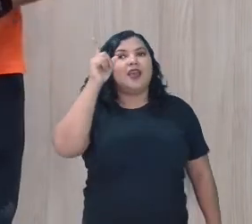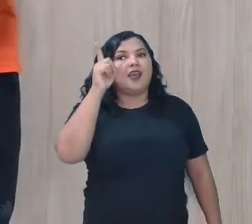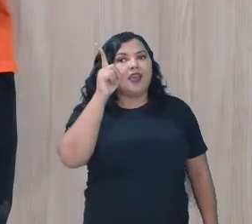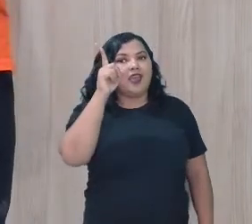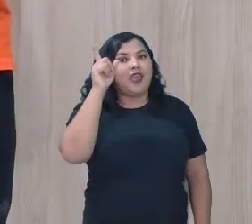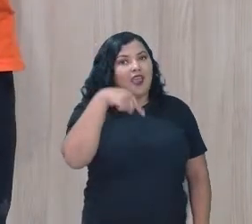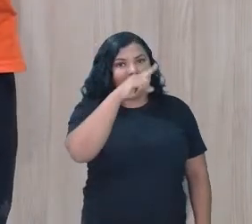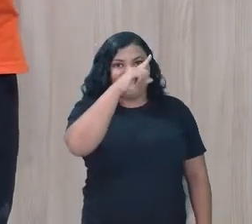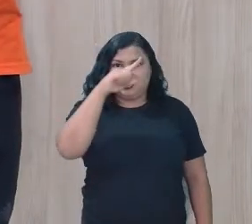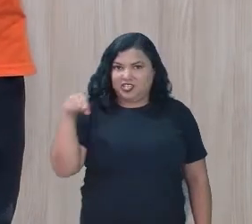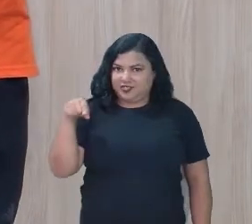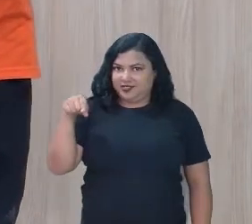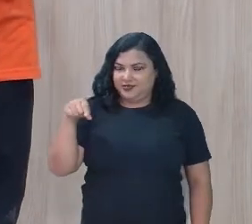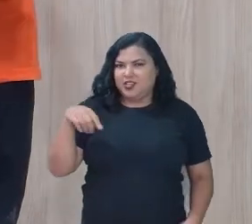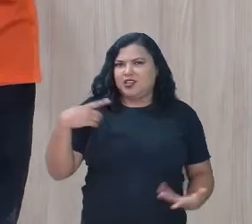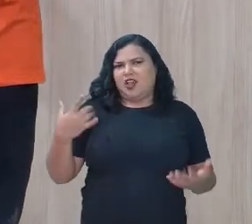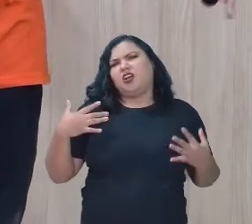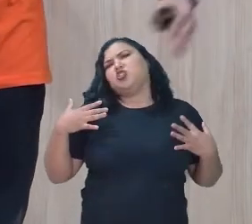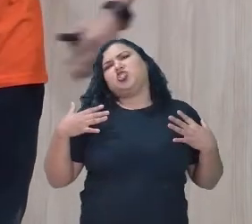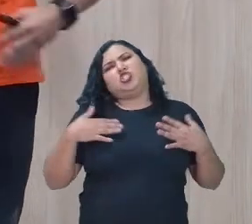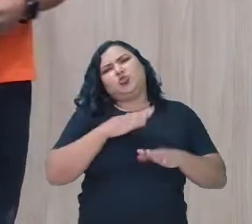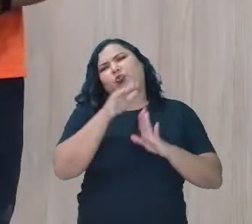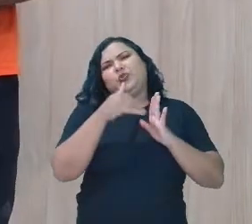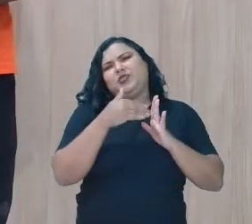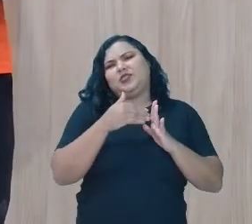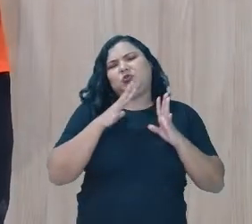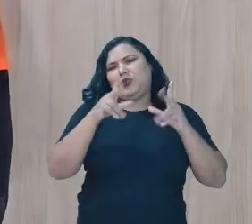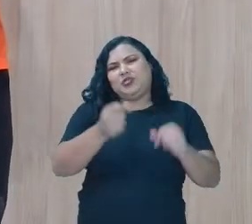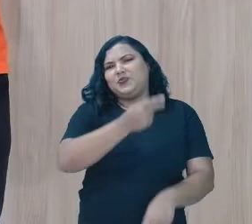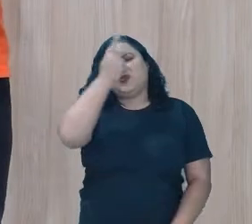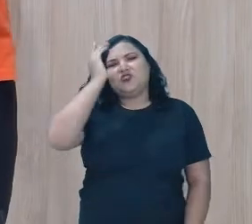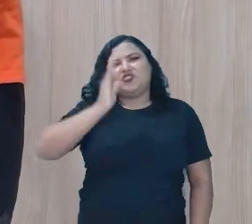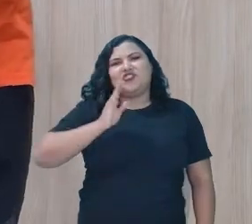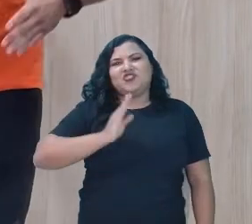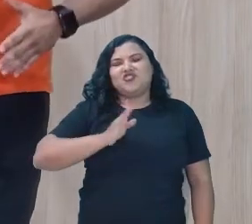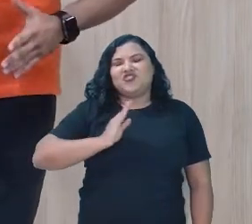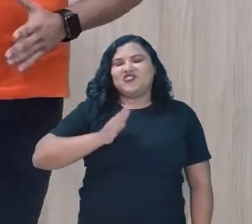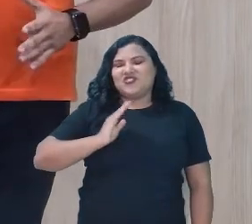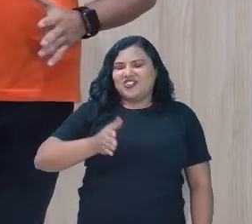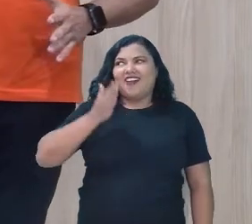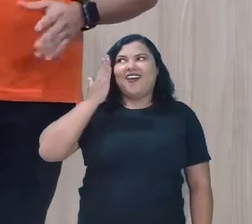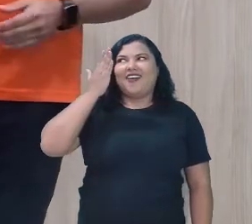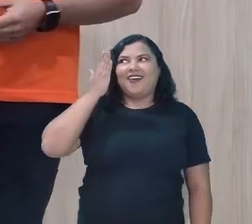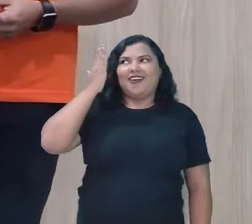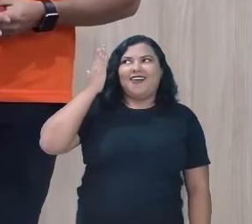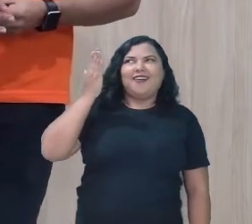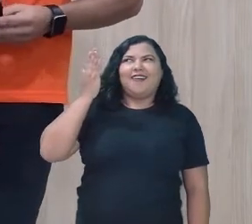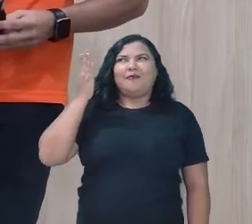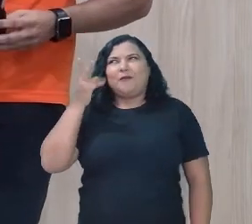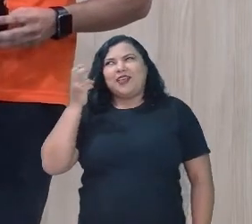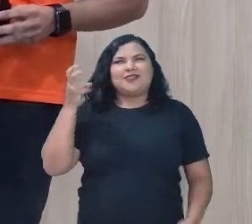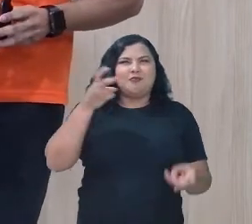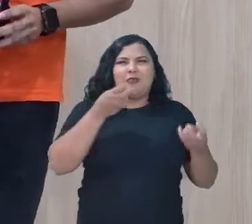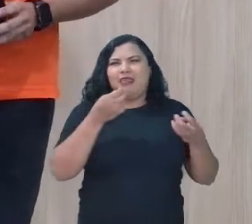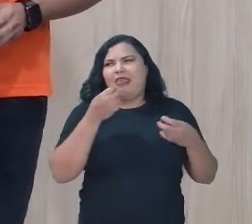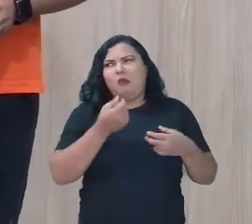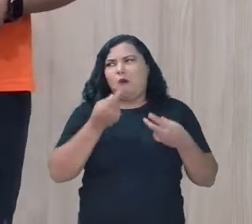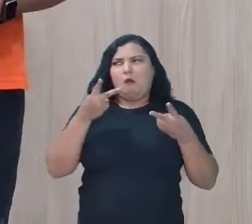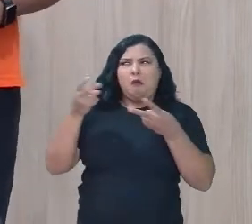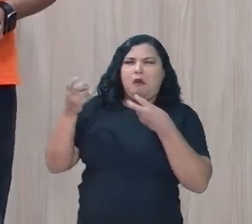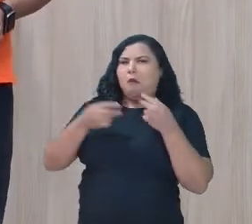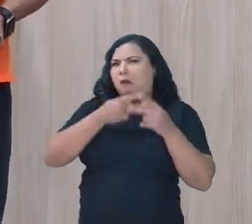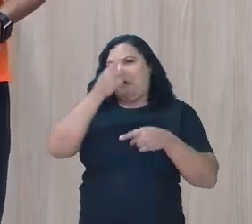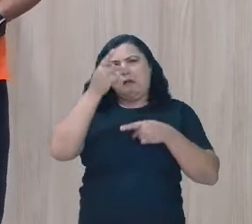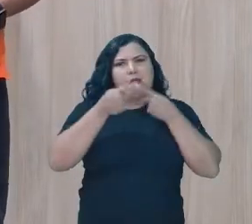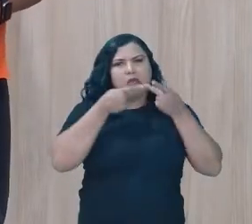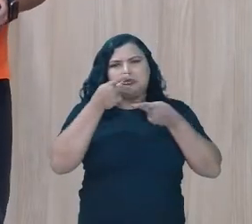3, que é algo que todo mundo escuta. Eu acho que chegou no 7º ano em diante, no resto da sua vida inteira, você